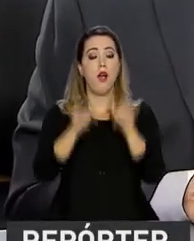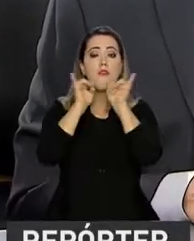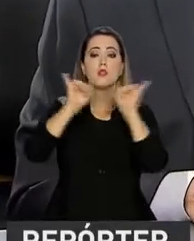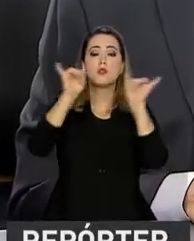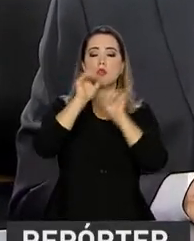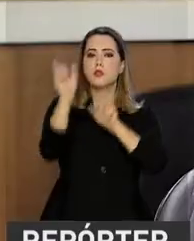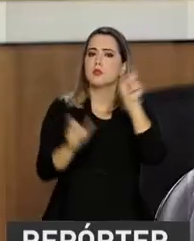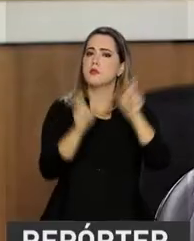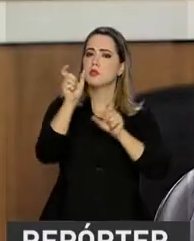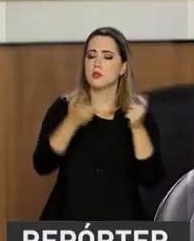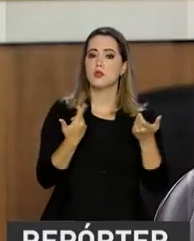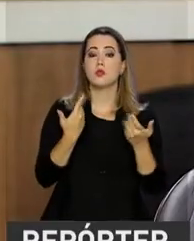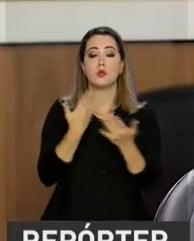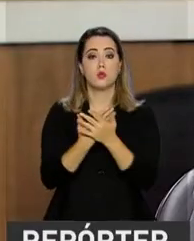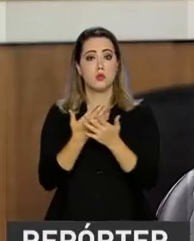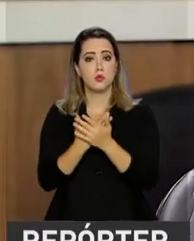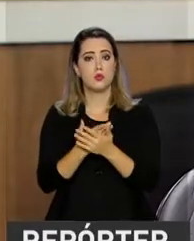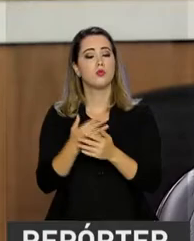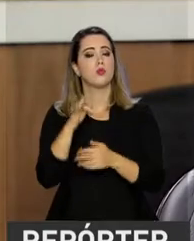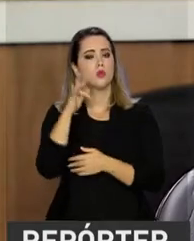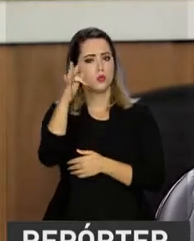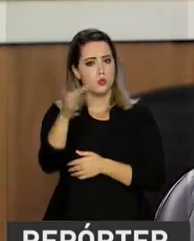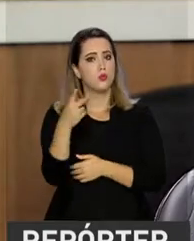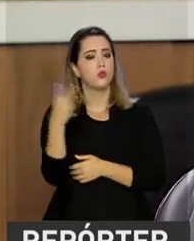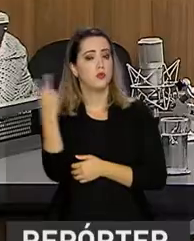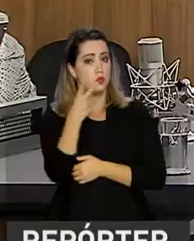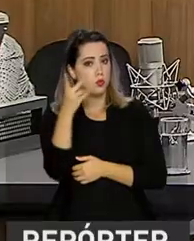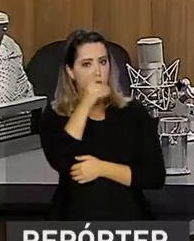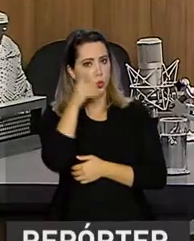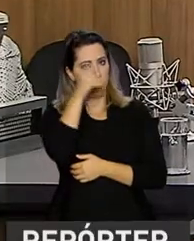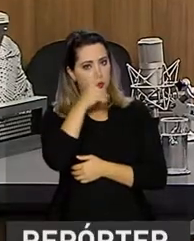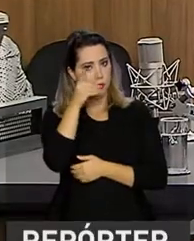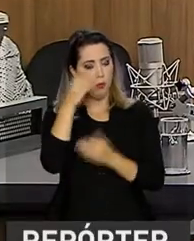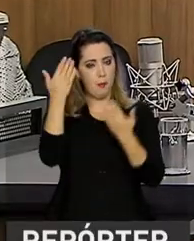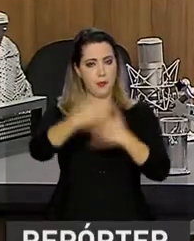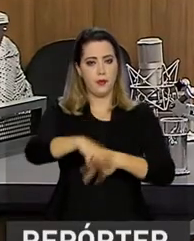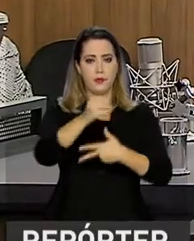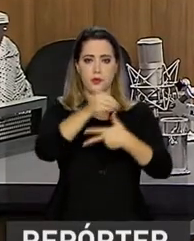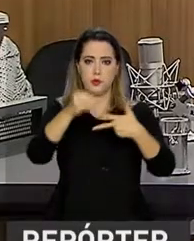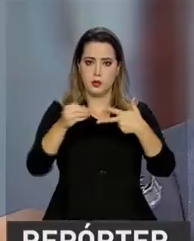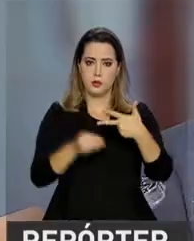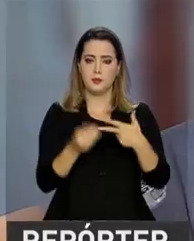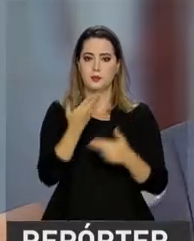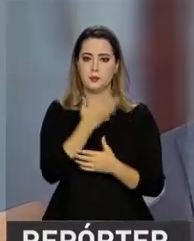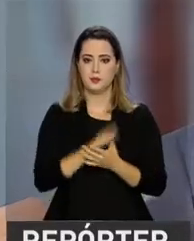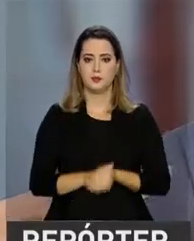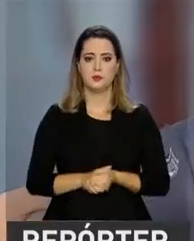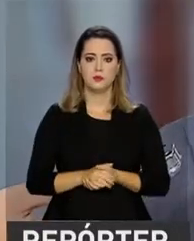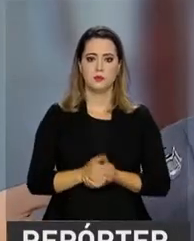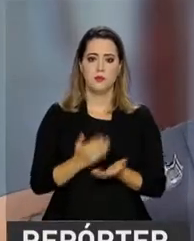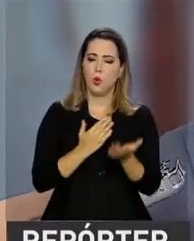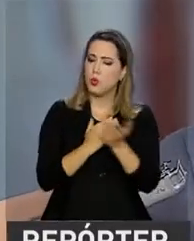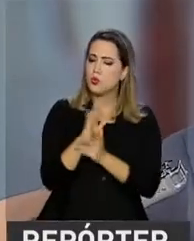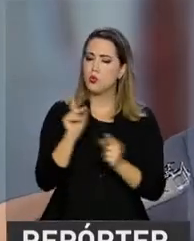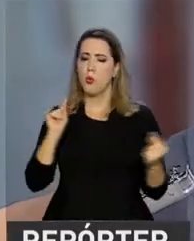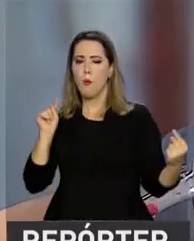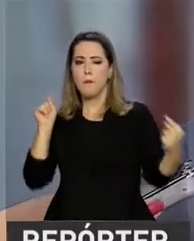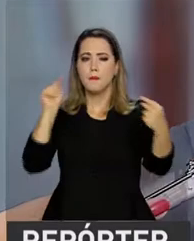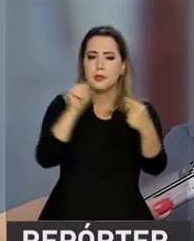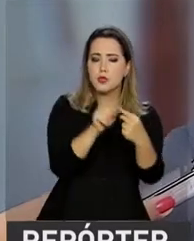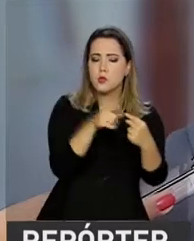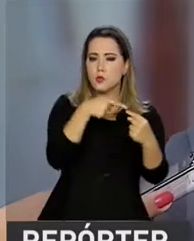aos estudantes que farão a segunda fase do enem no próximo domingo dia 12 pela manhã são focados